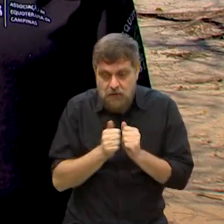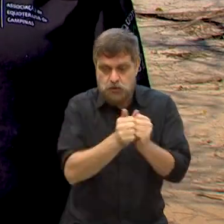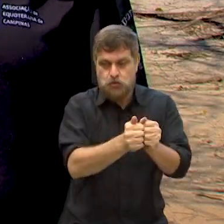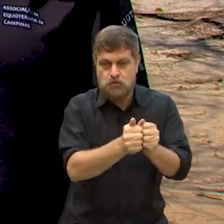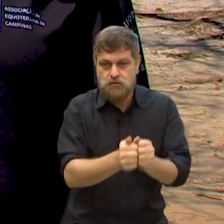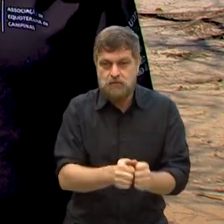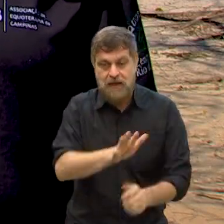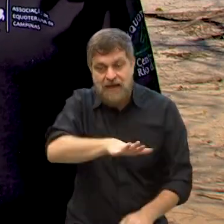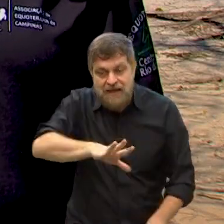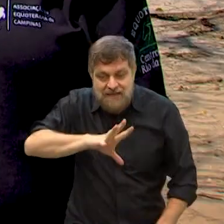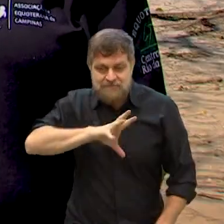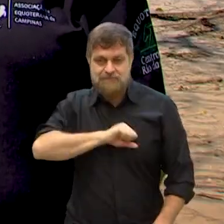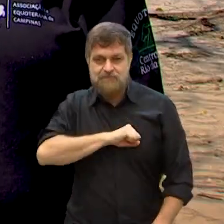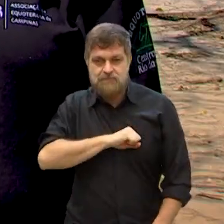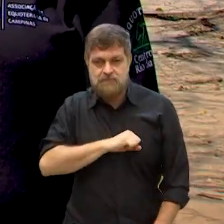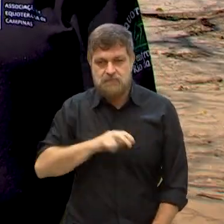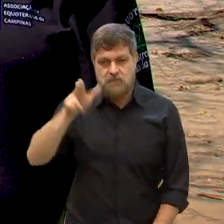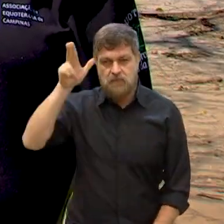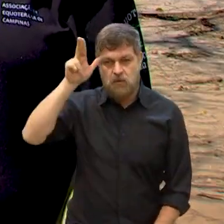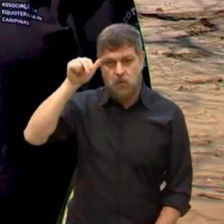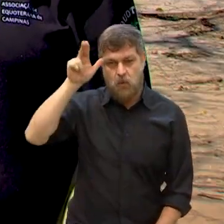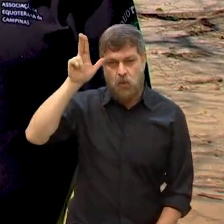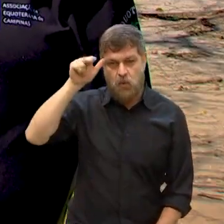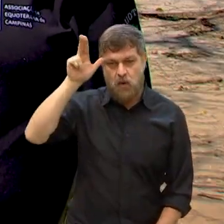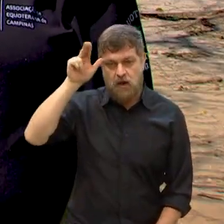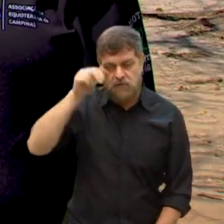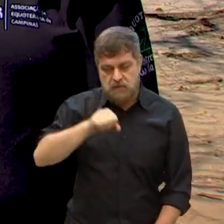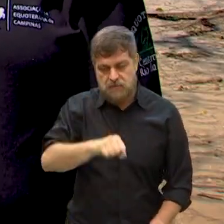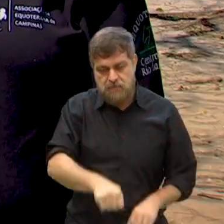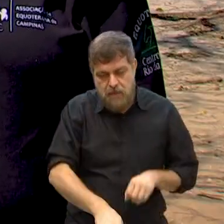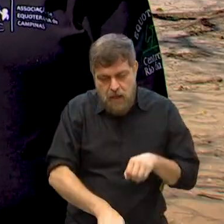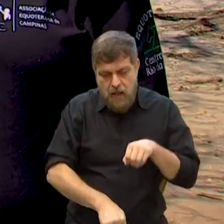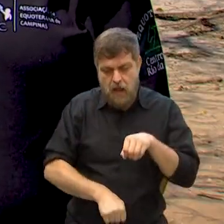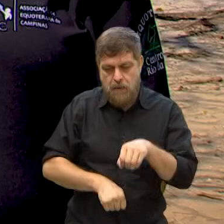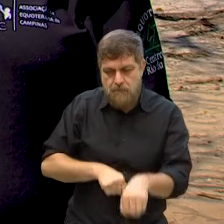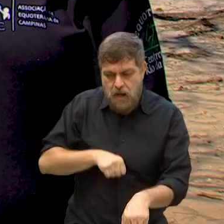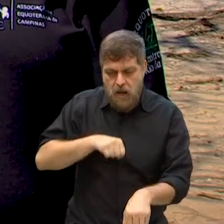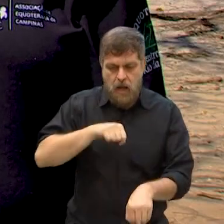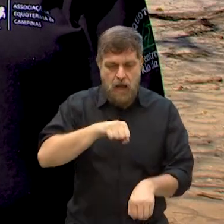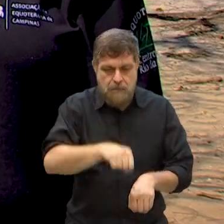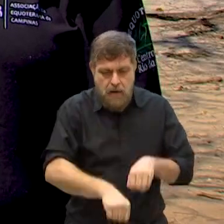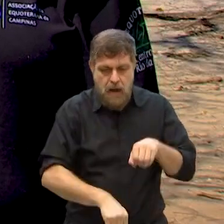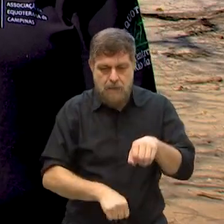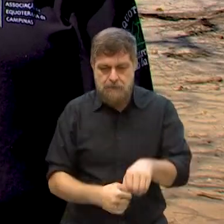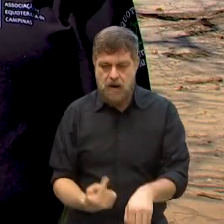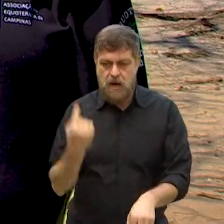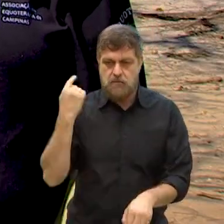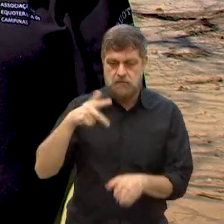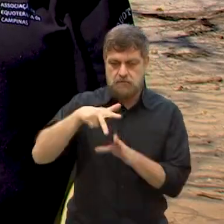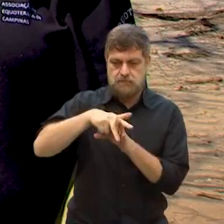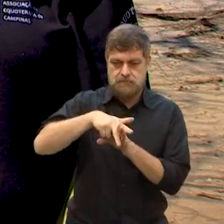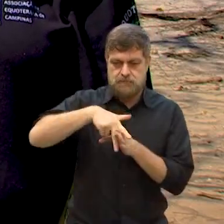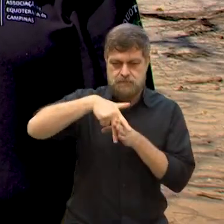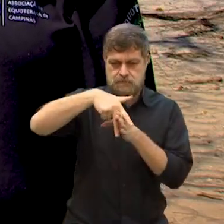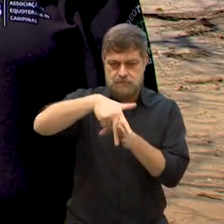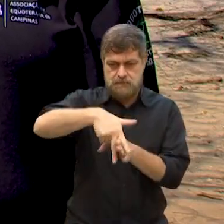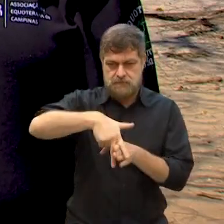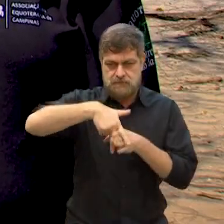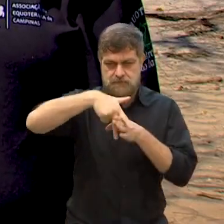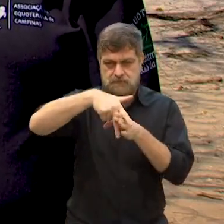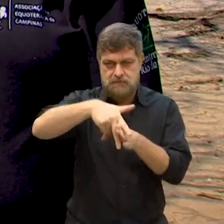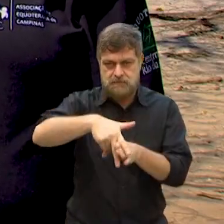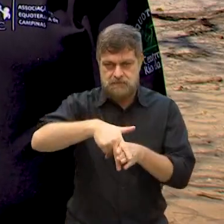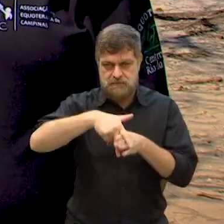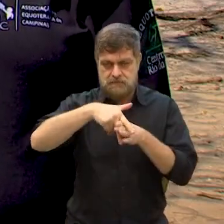de estar aqui conosco. Ou seja, enquanto o cavalo está passo a passo com o praticante em cima,